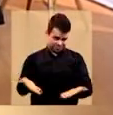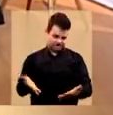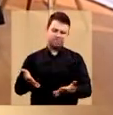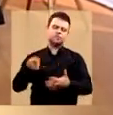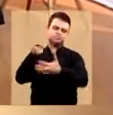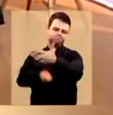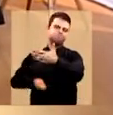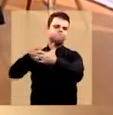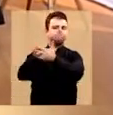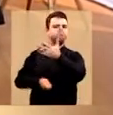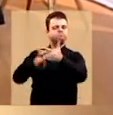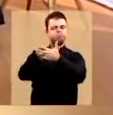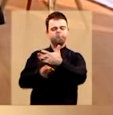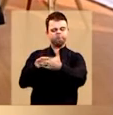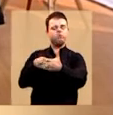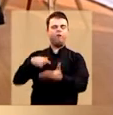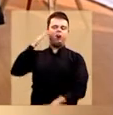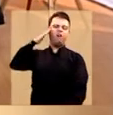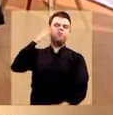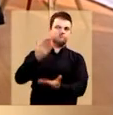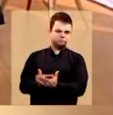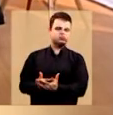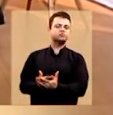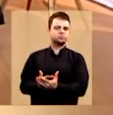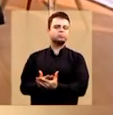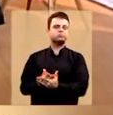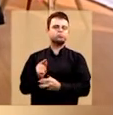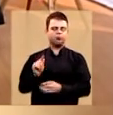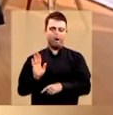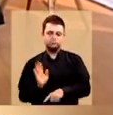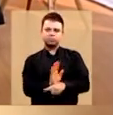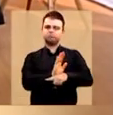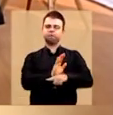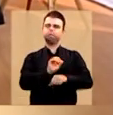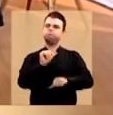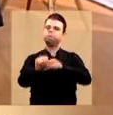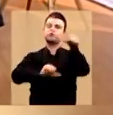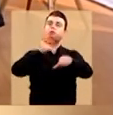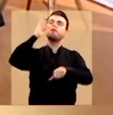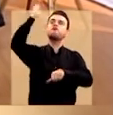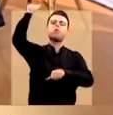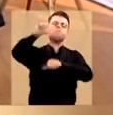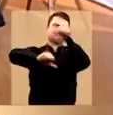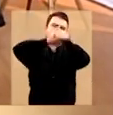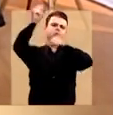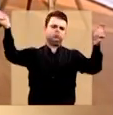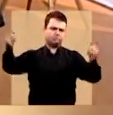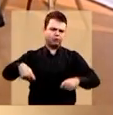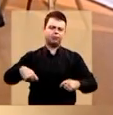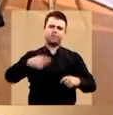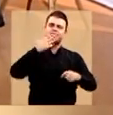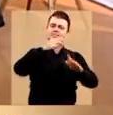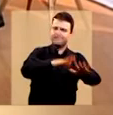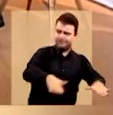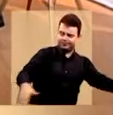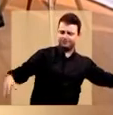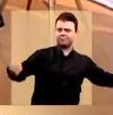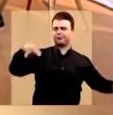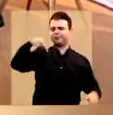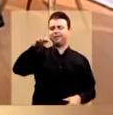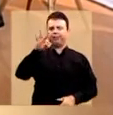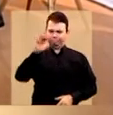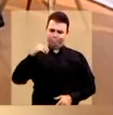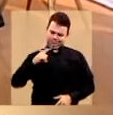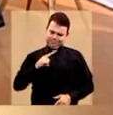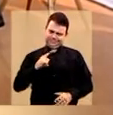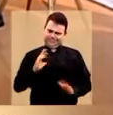militância, porque eu acredito que a gente pode construir dias melhores para os nossos netos, né? Que eu